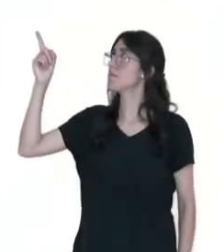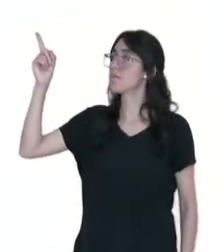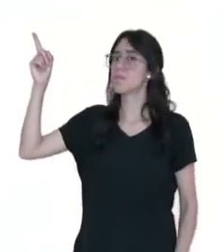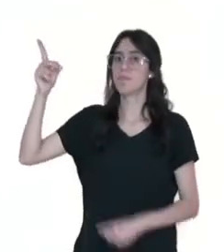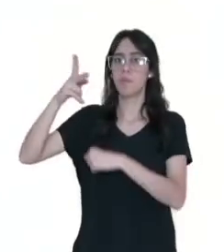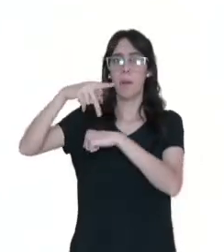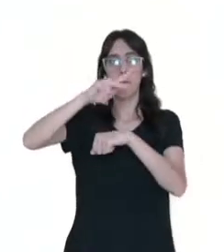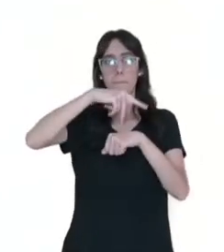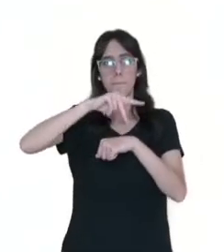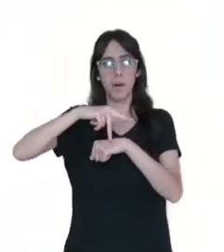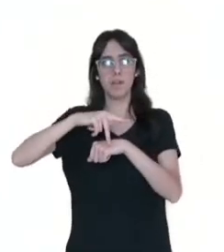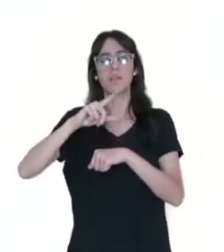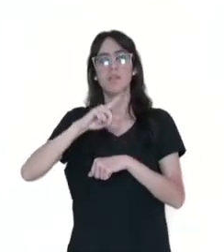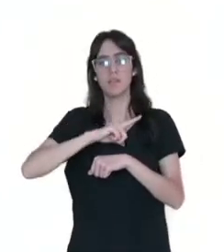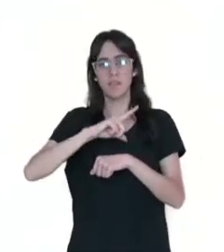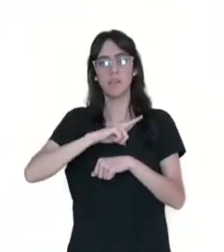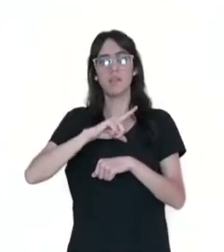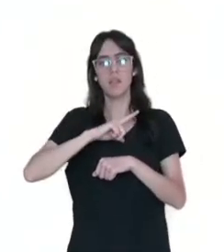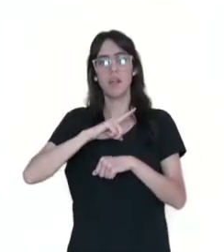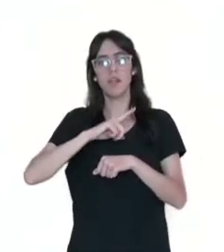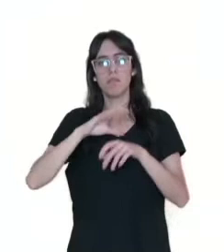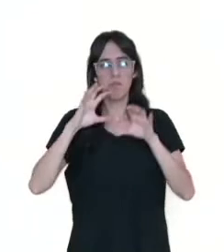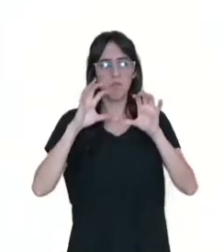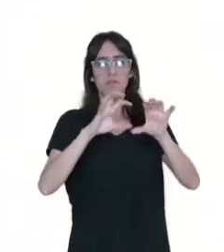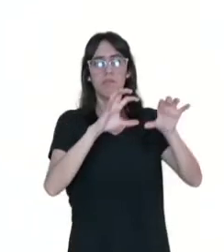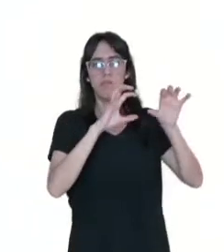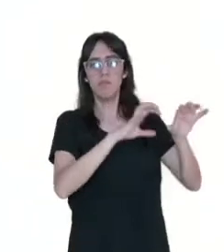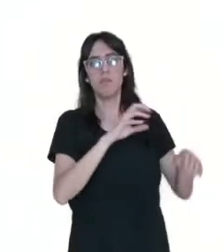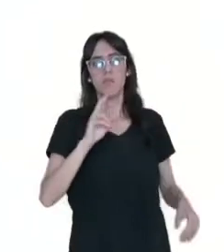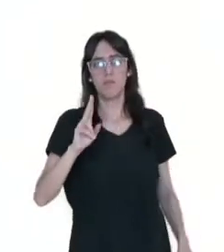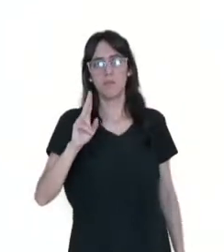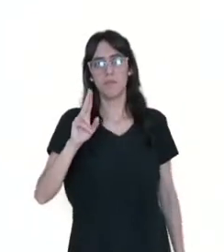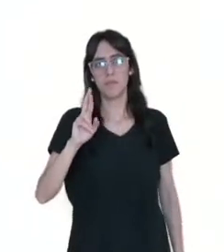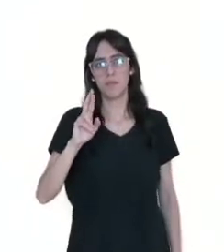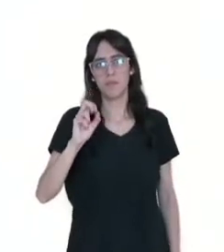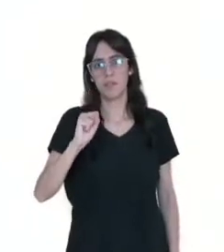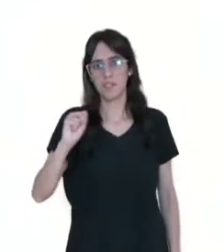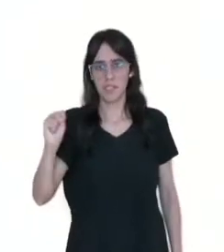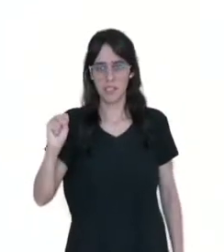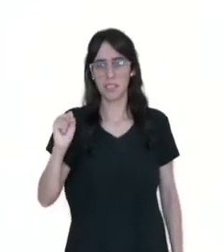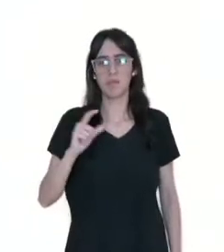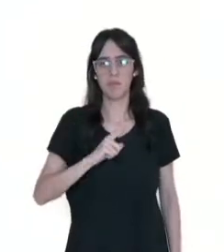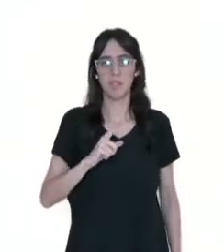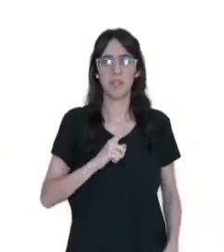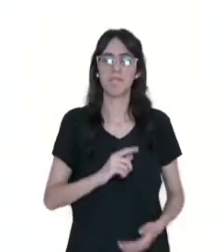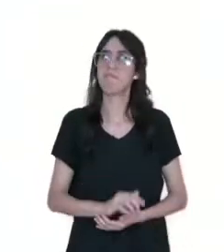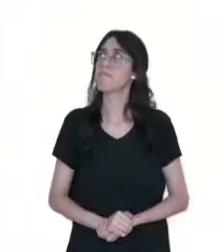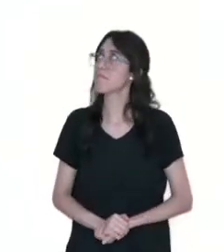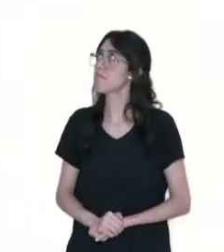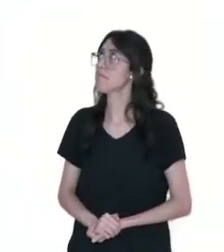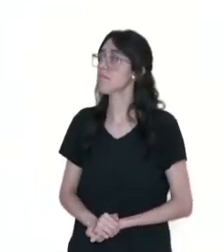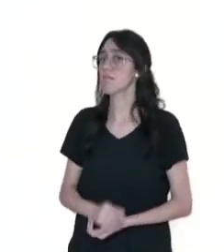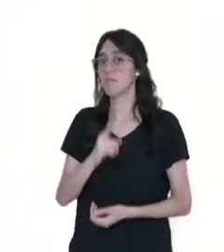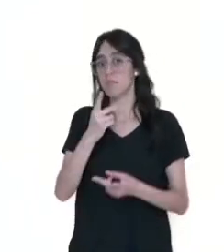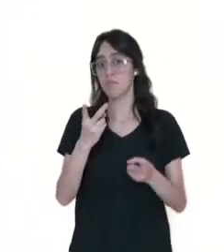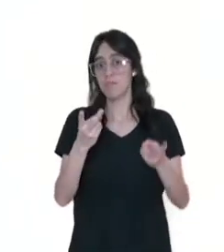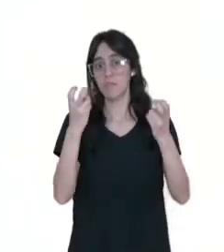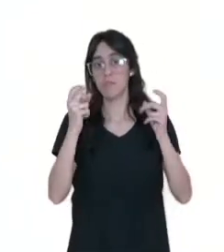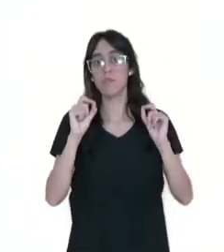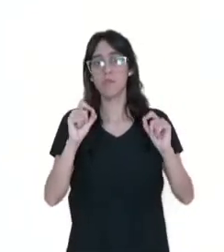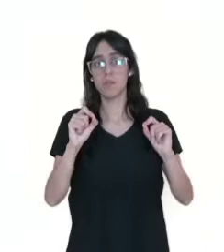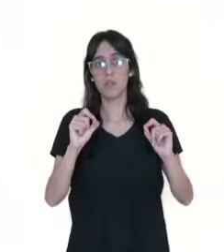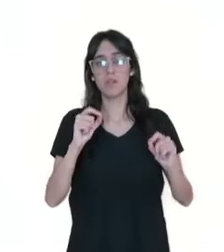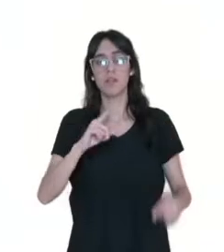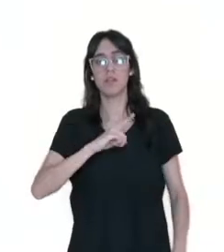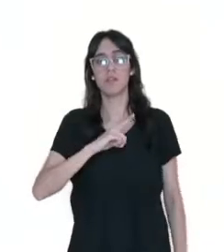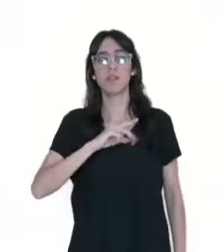os países aí onde eles ficavam, cada um desses países, sob a influência da União Soviética. Se você vai reparar, a chamada cortina